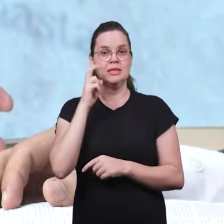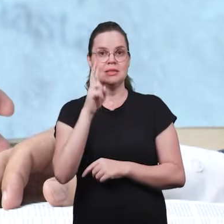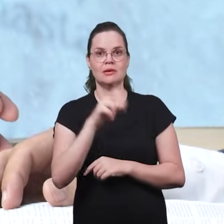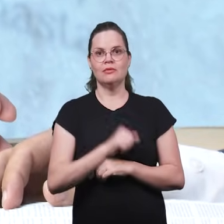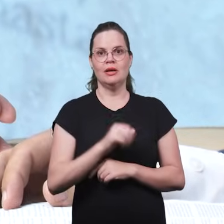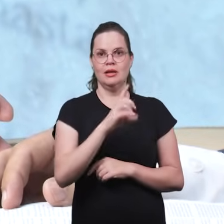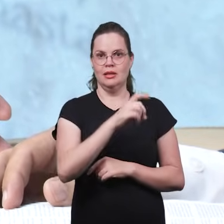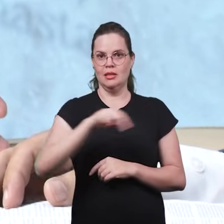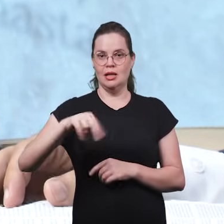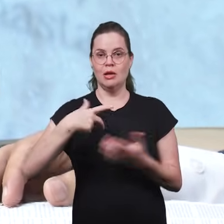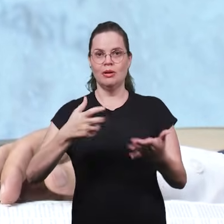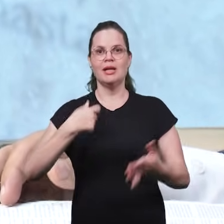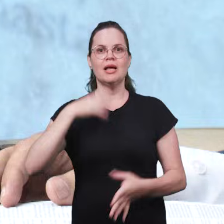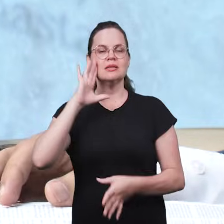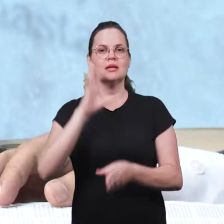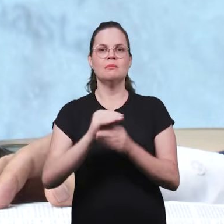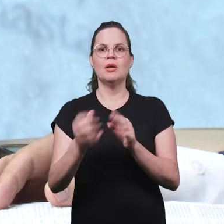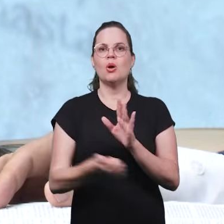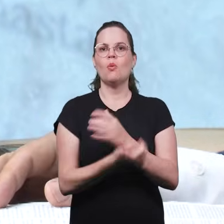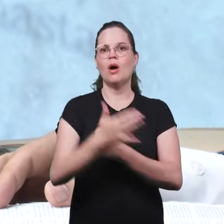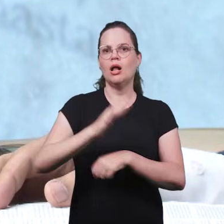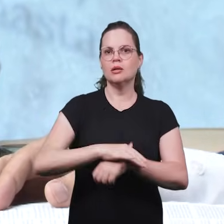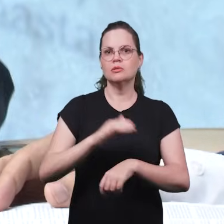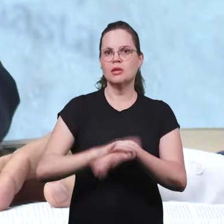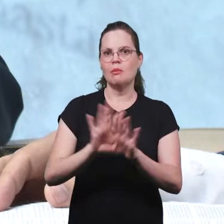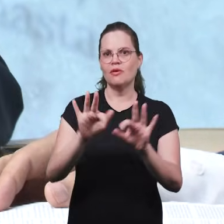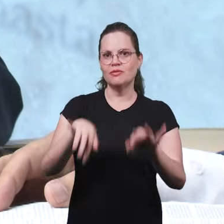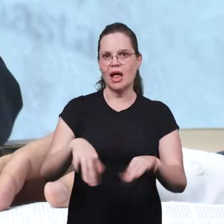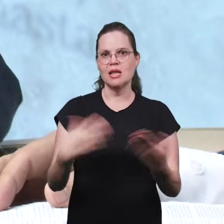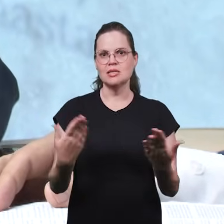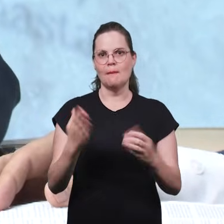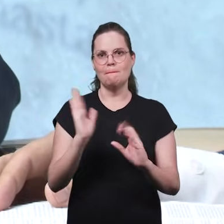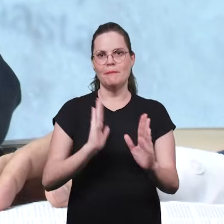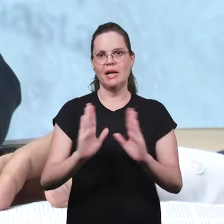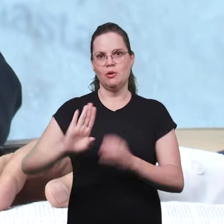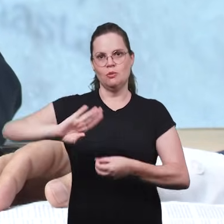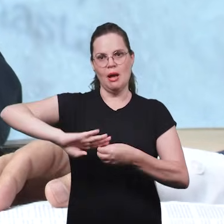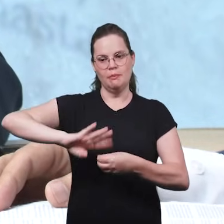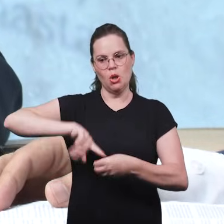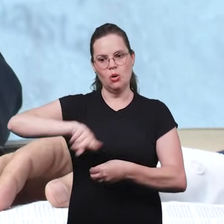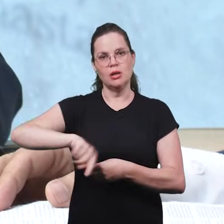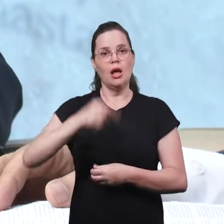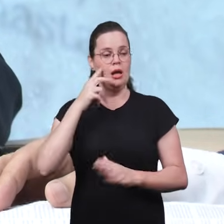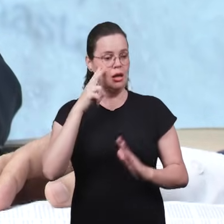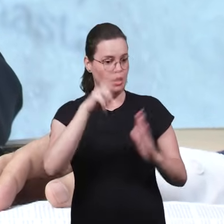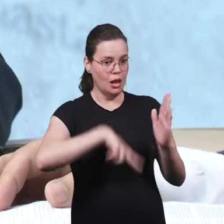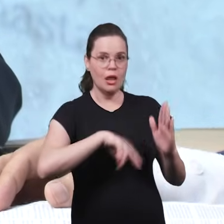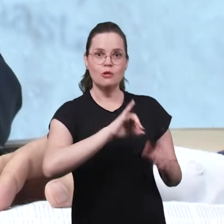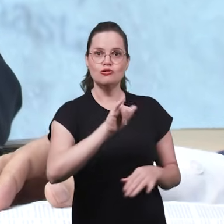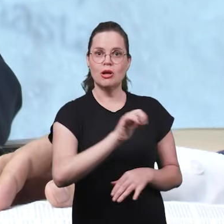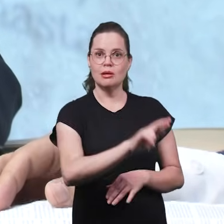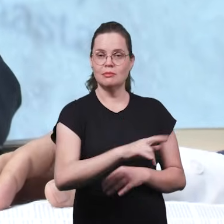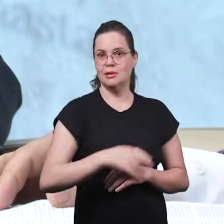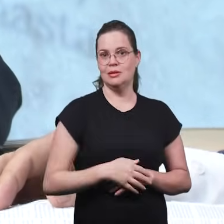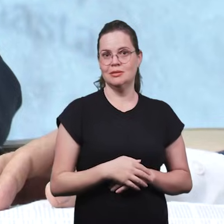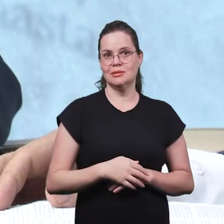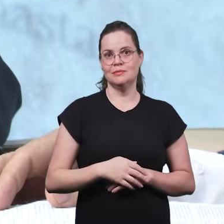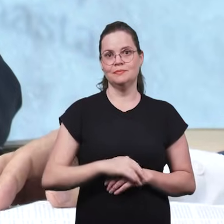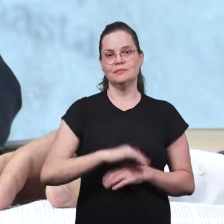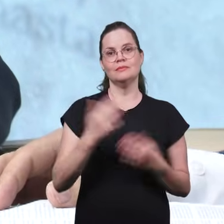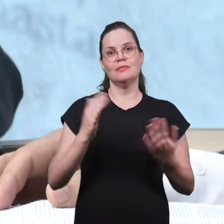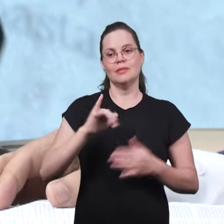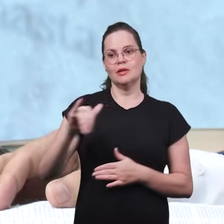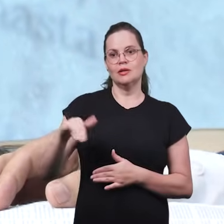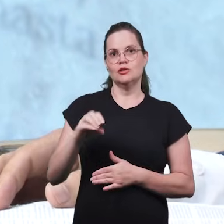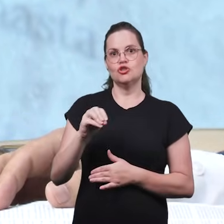leu Jeremias. E lá estava escrito que o cativeiro era de 70 anos. Josias já não sabia mais comemorar a Páscoa.